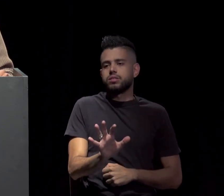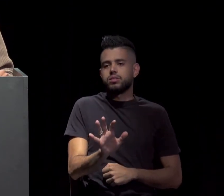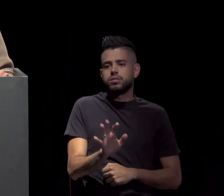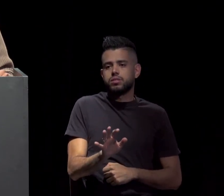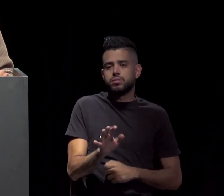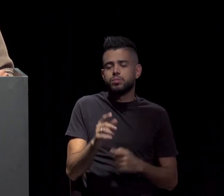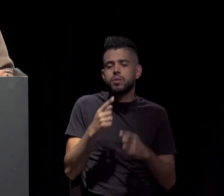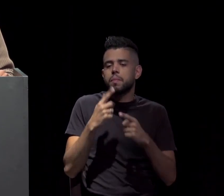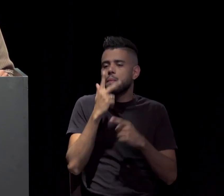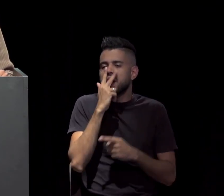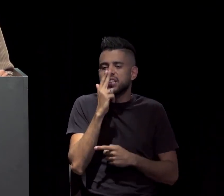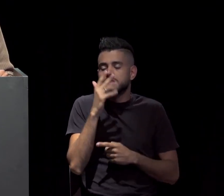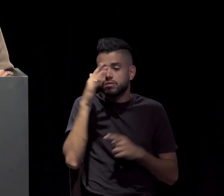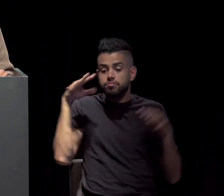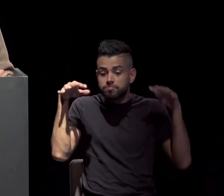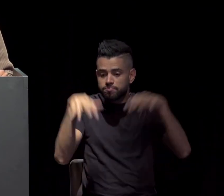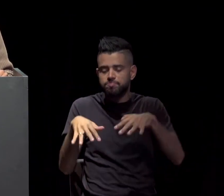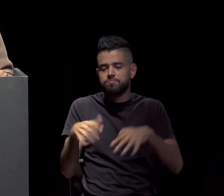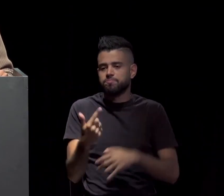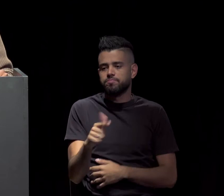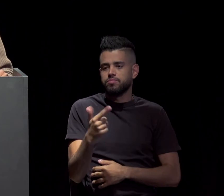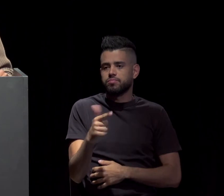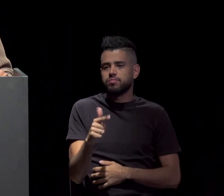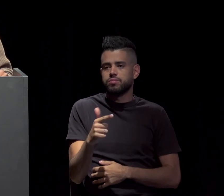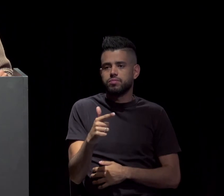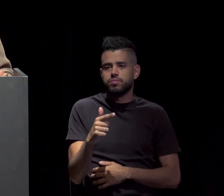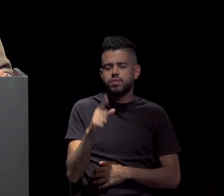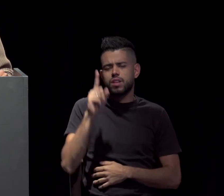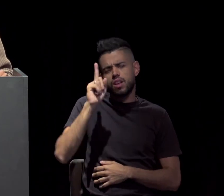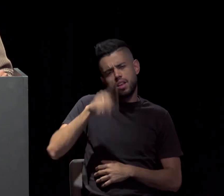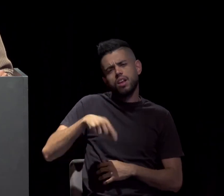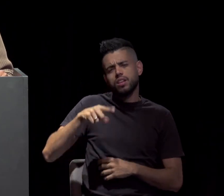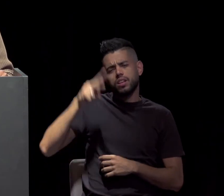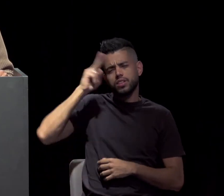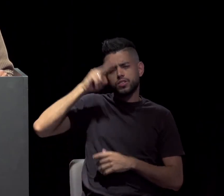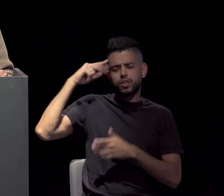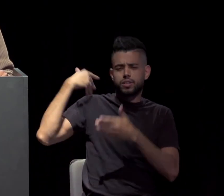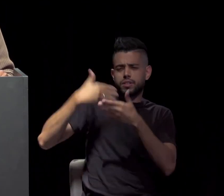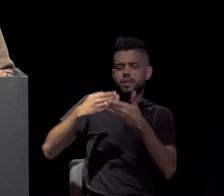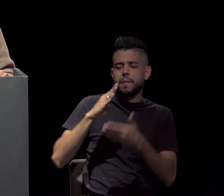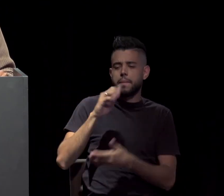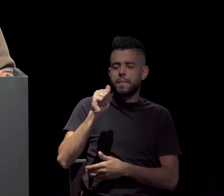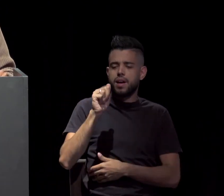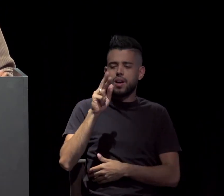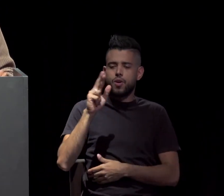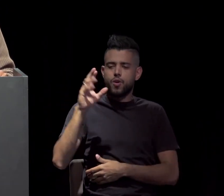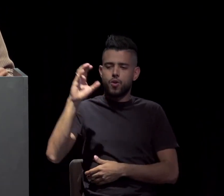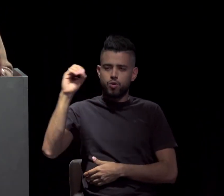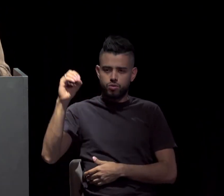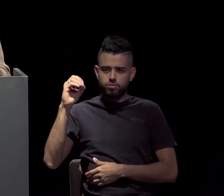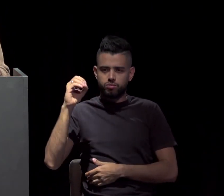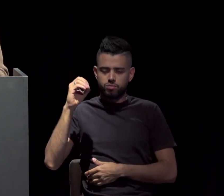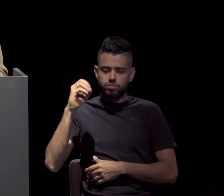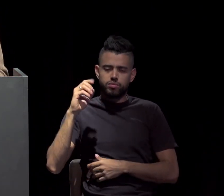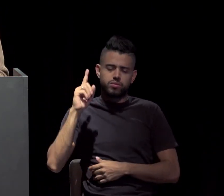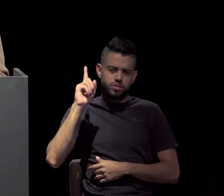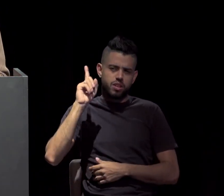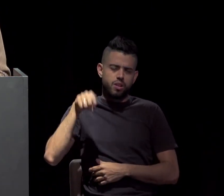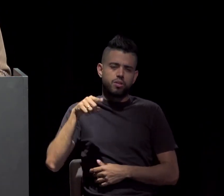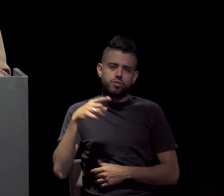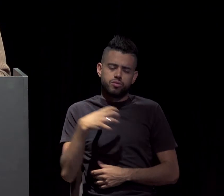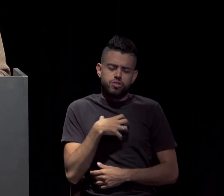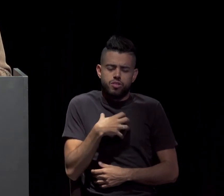invisibilidade. Desculpe, tá, pessoal? Nós somos barrocos mesmo. Até a raiz do cabelo. Até a raiz do cabelo. Então, a lógica é